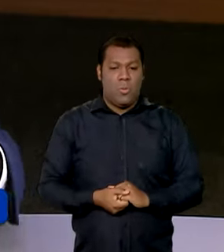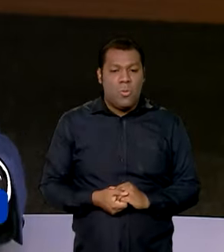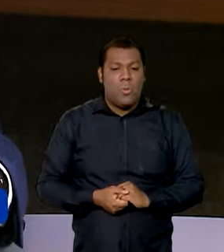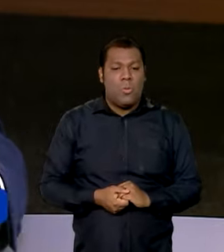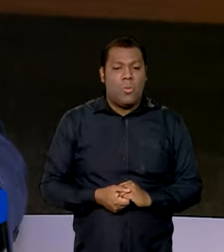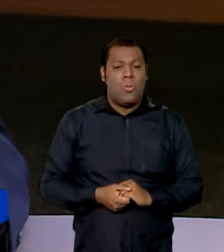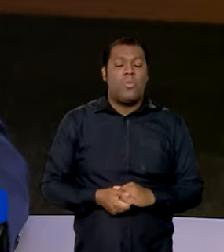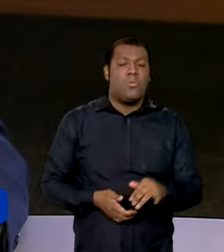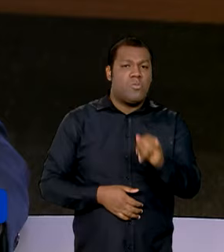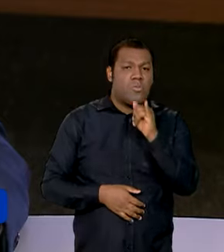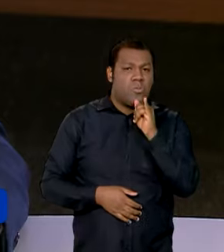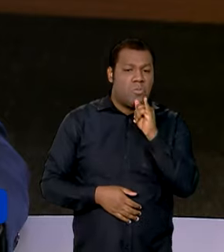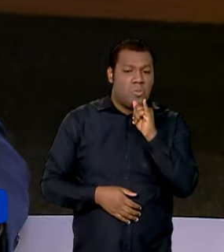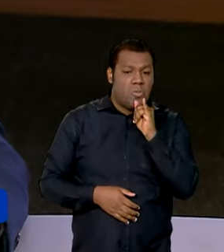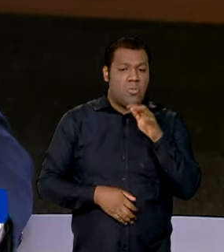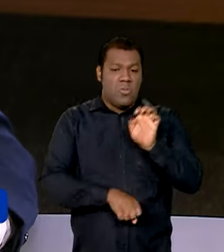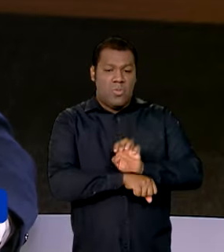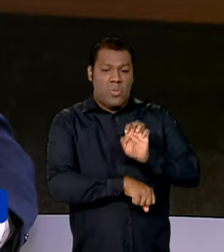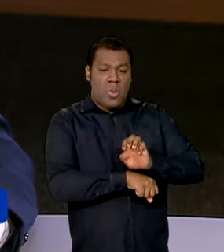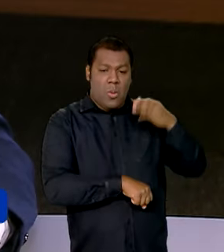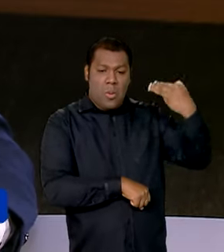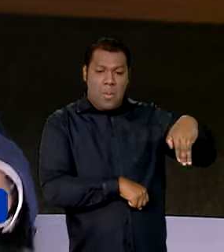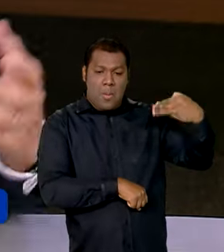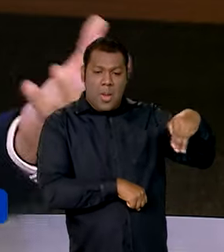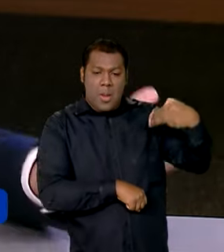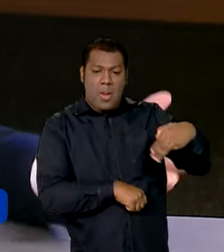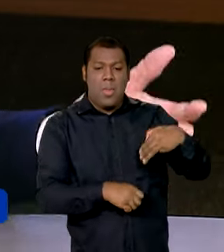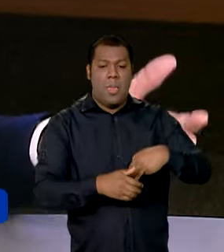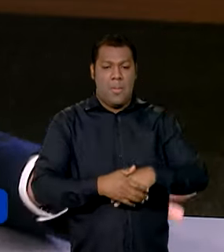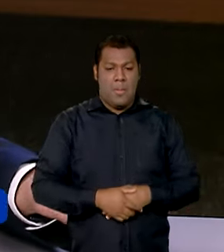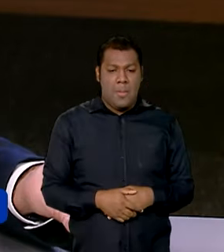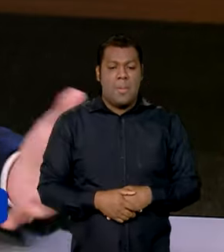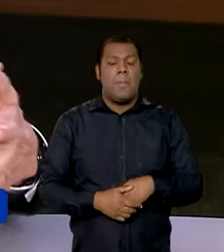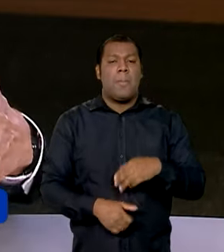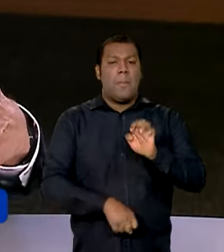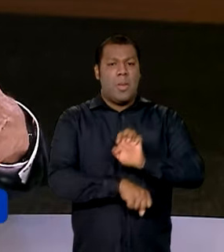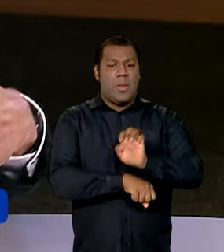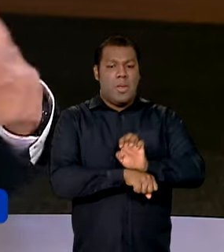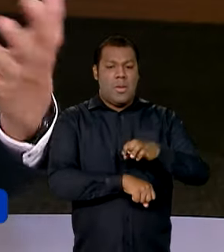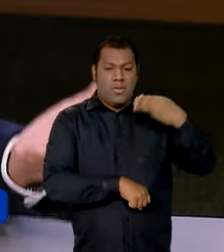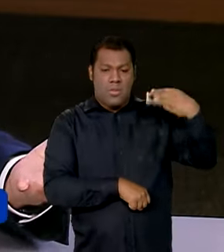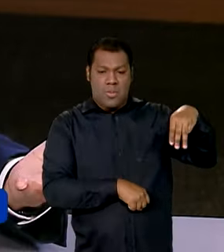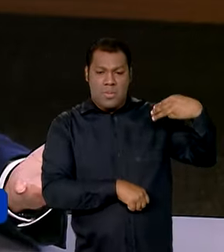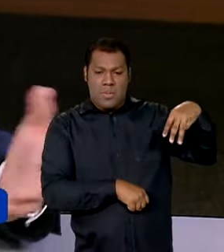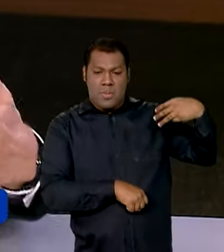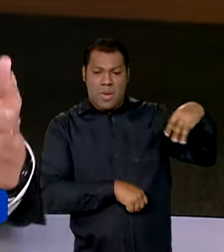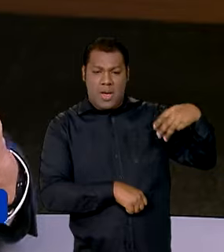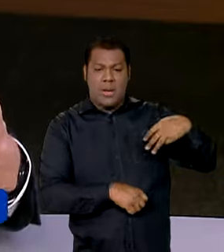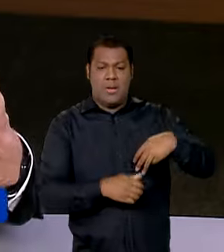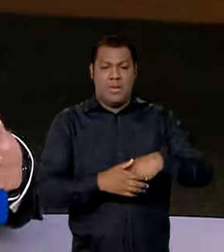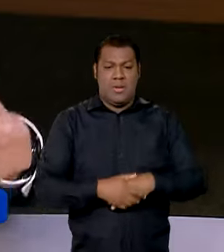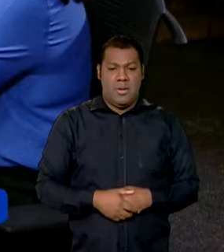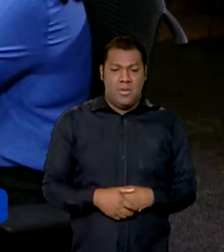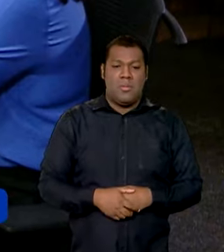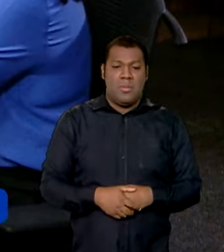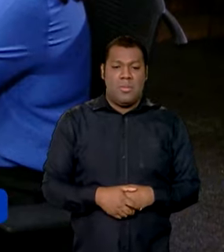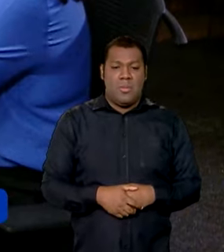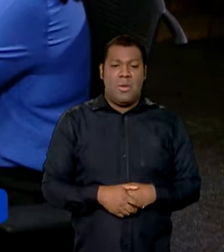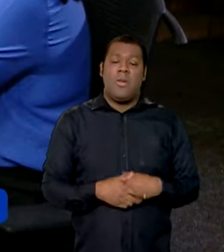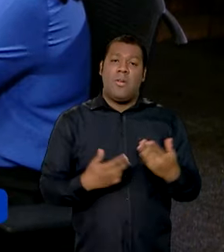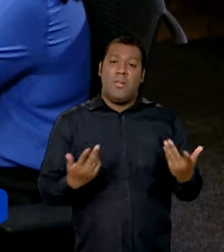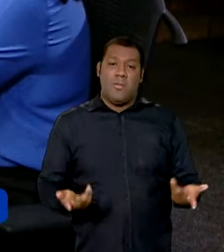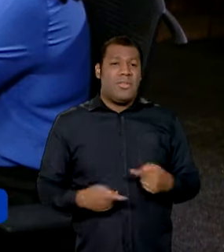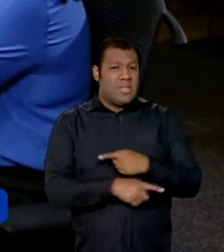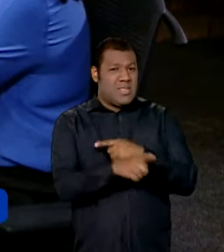Então se pegar por exemplo o Maranhão nós temos um indicador que é mais a Amazônia é o pior indicador social e econômico do